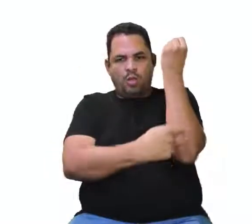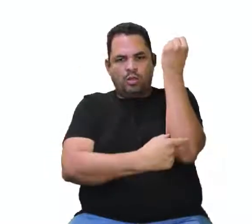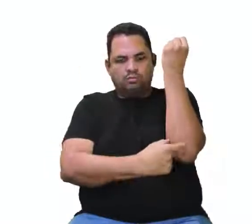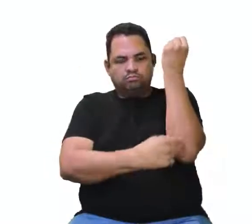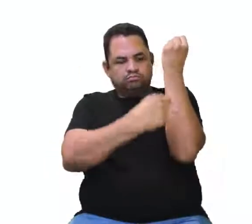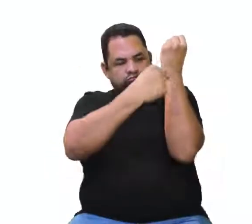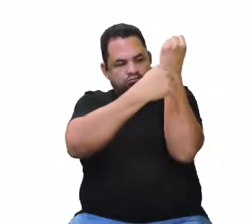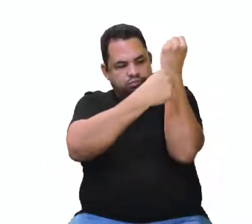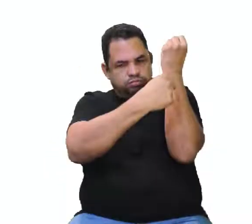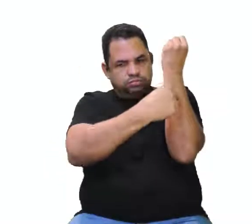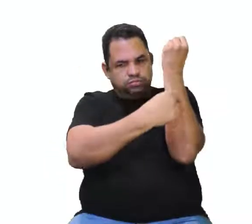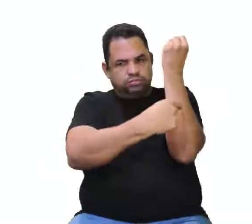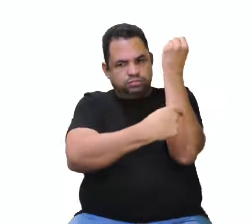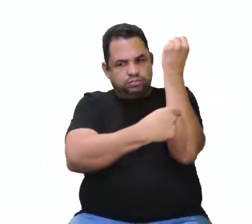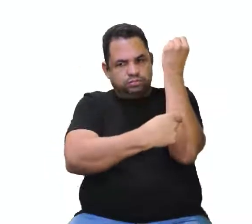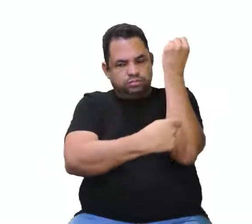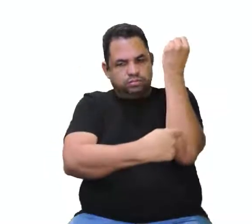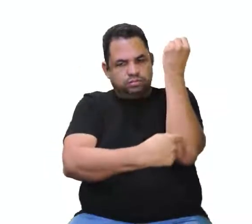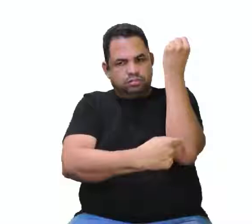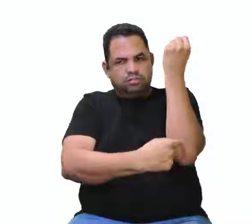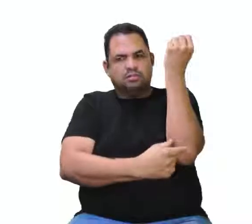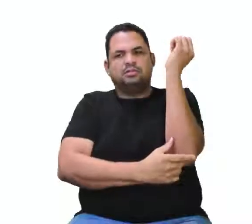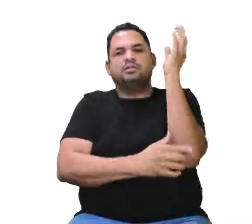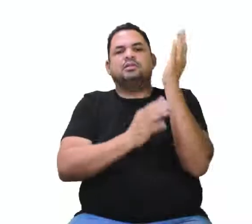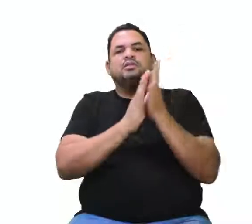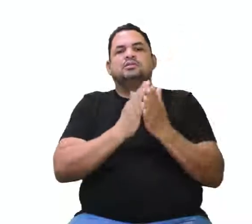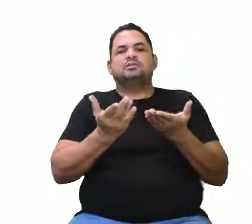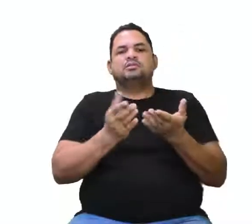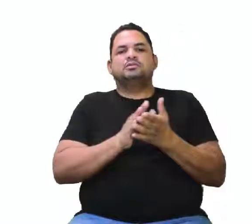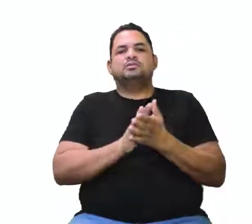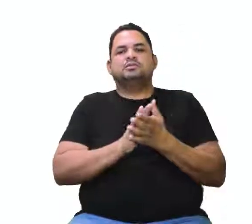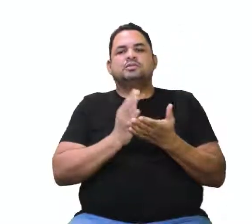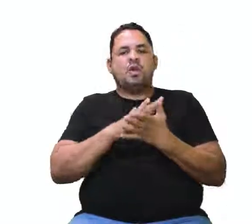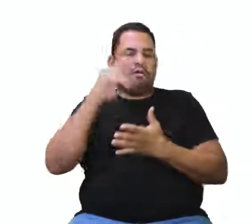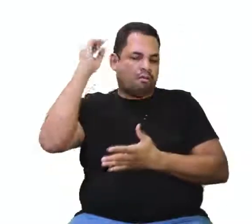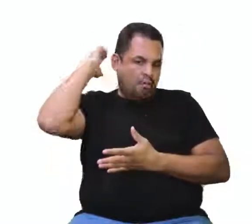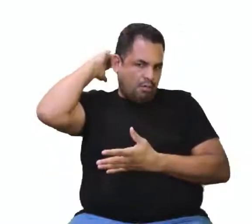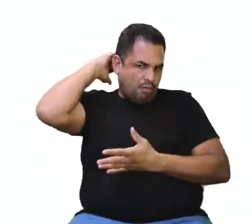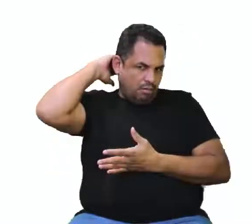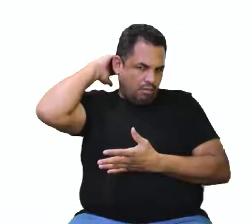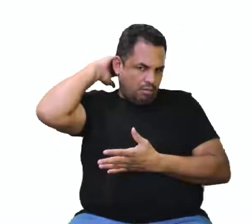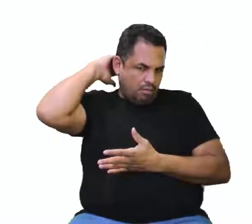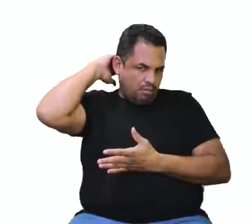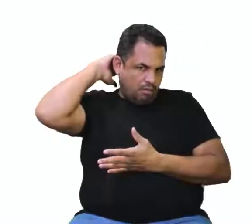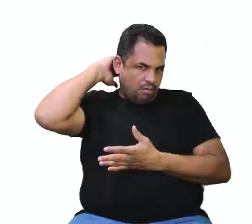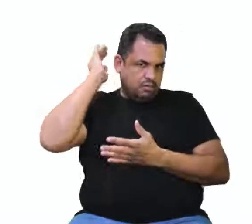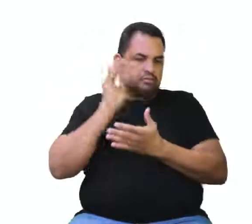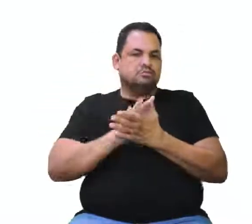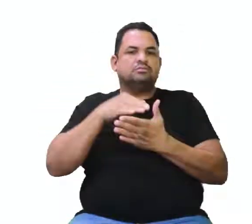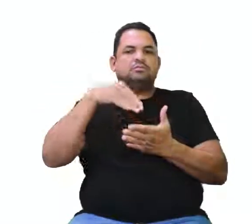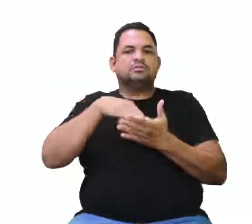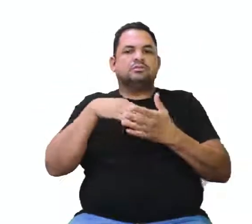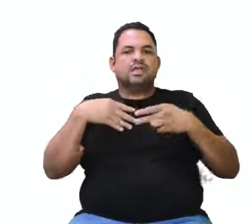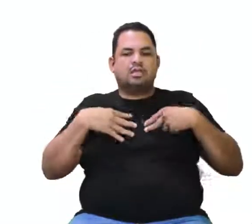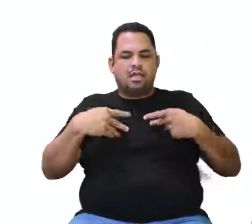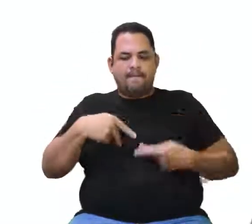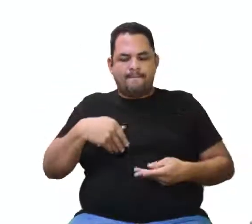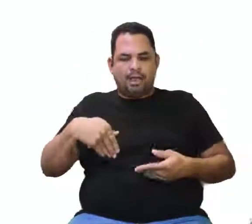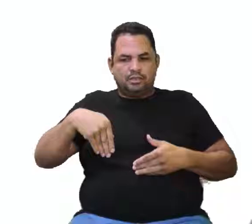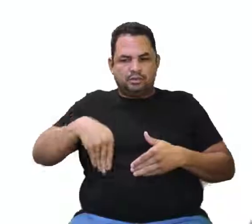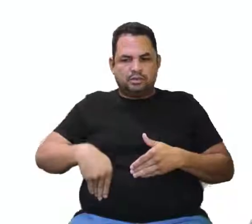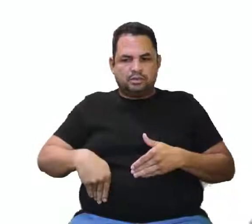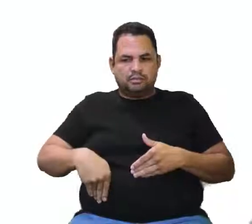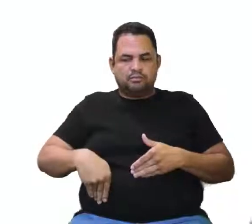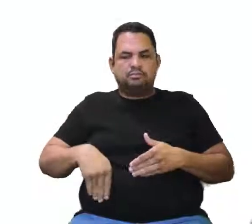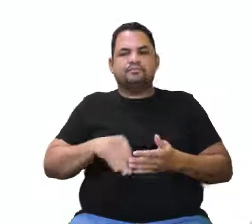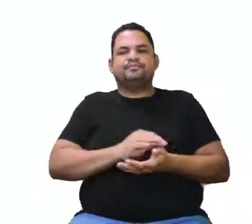umas sobre as outras. E elas vão estar desde a região da nuca até a região da pelve. Então, a